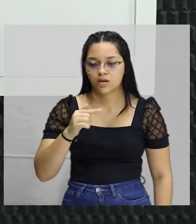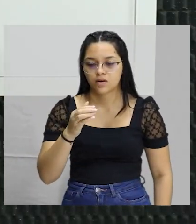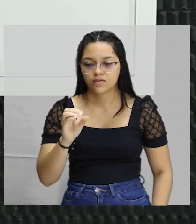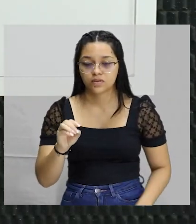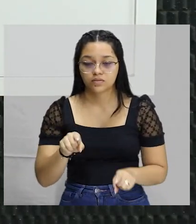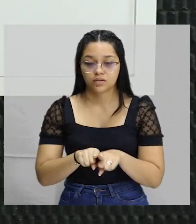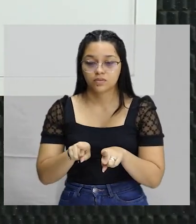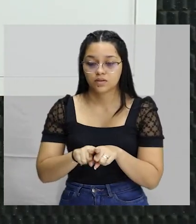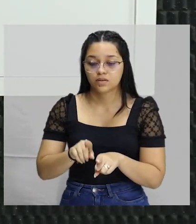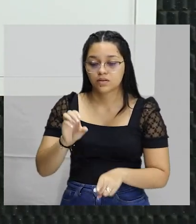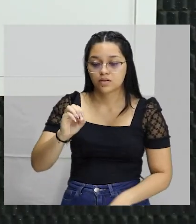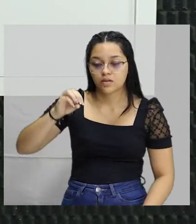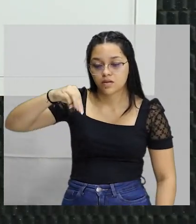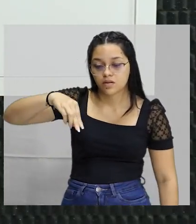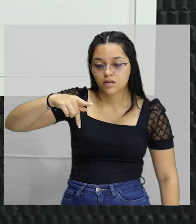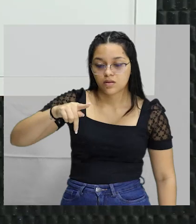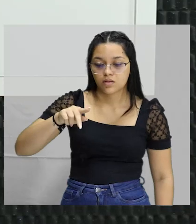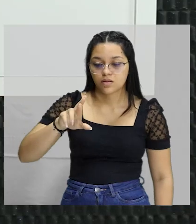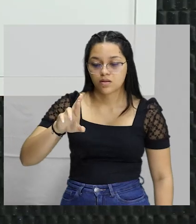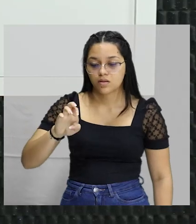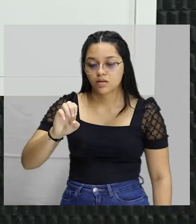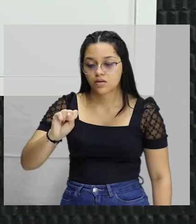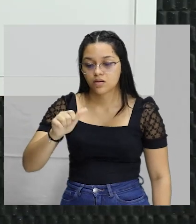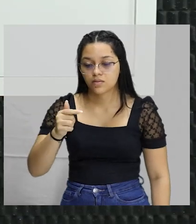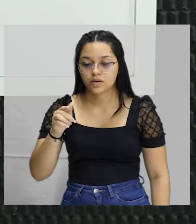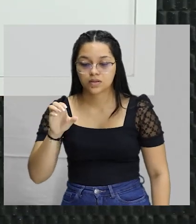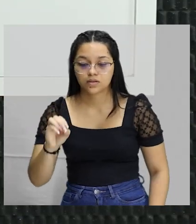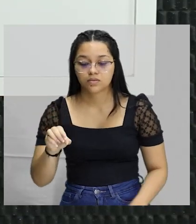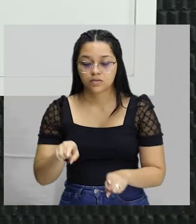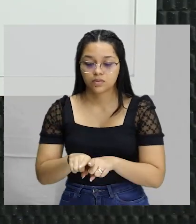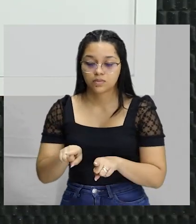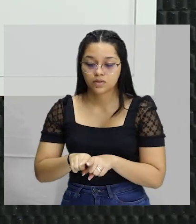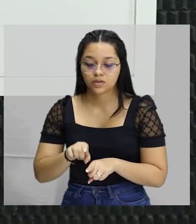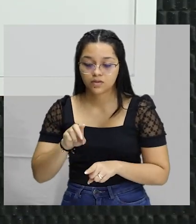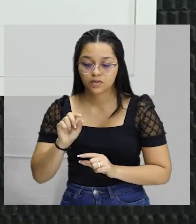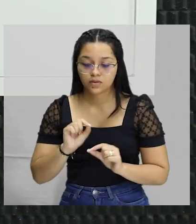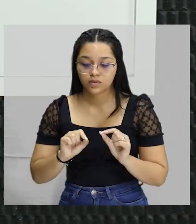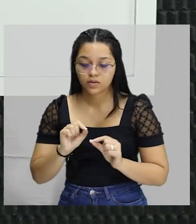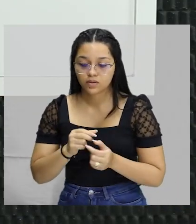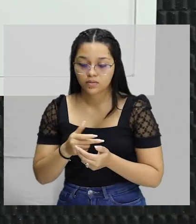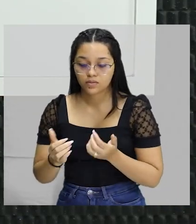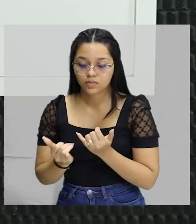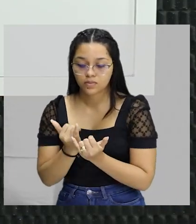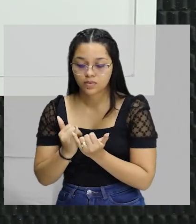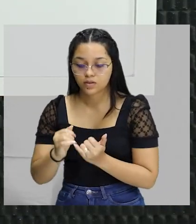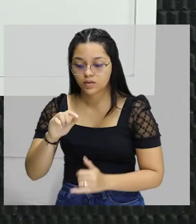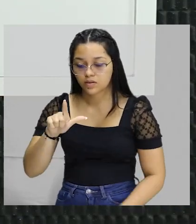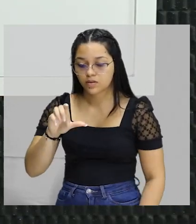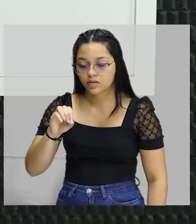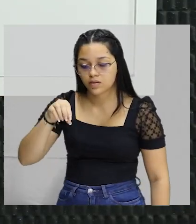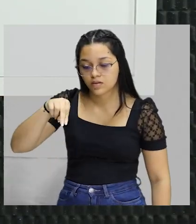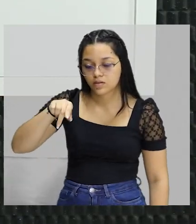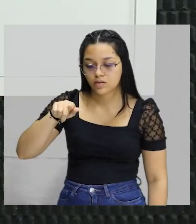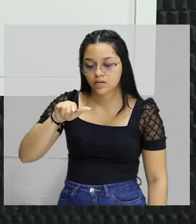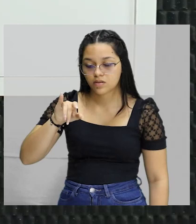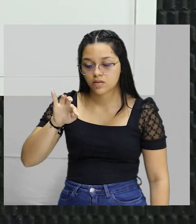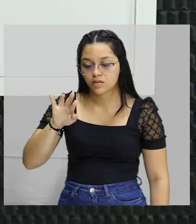compressão, porque não tem espaço para isso acontecer, o som vai se propagar ali como uma onda longitudinal.